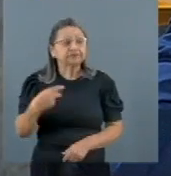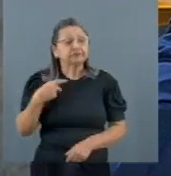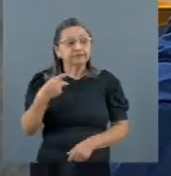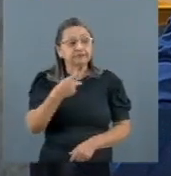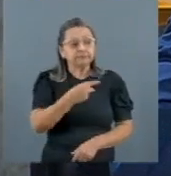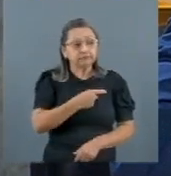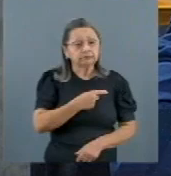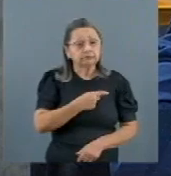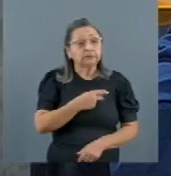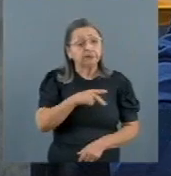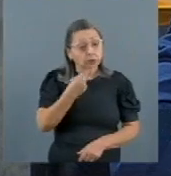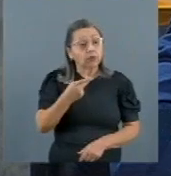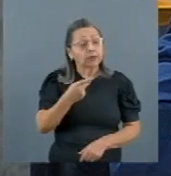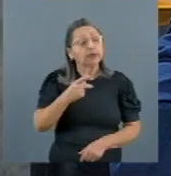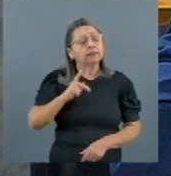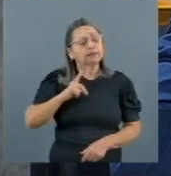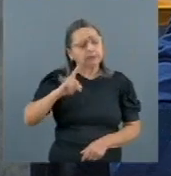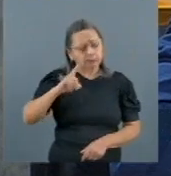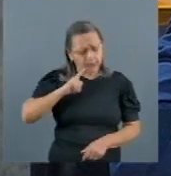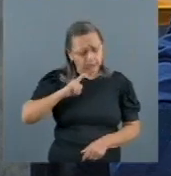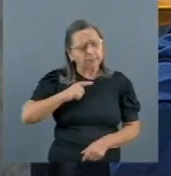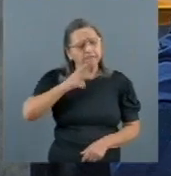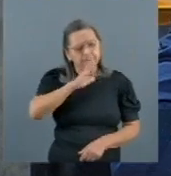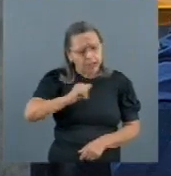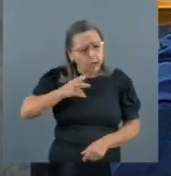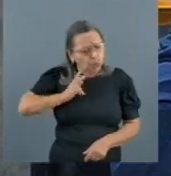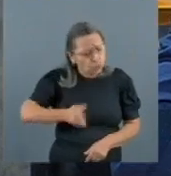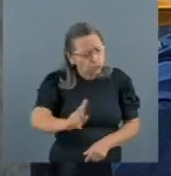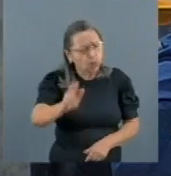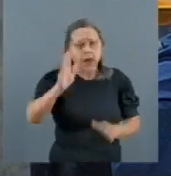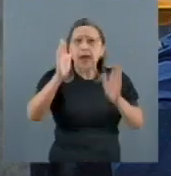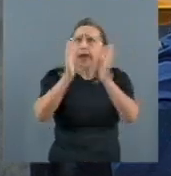estava e vai continuar orando pelo senhor, pela sua família.